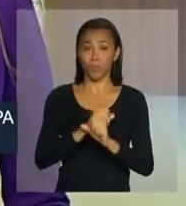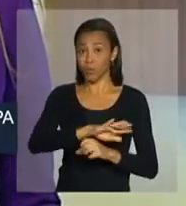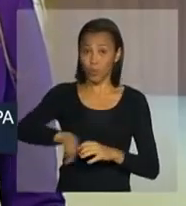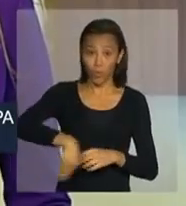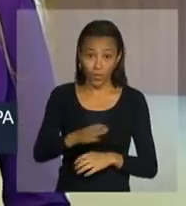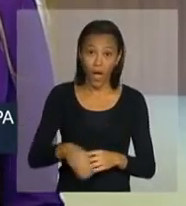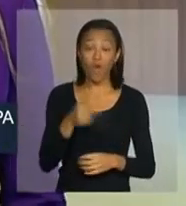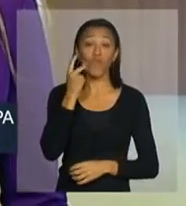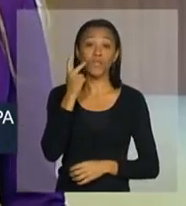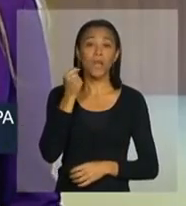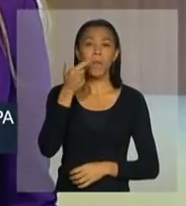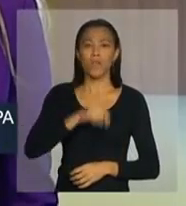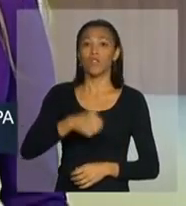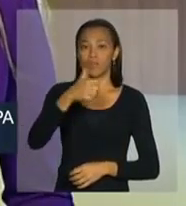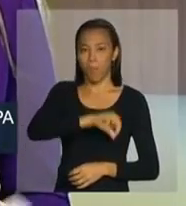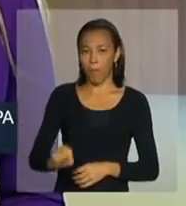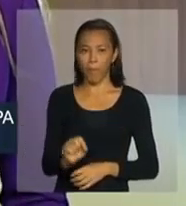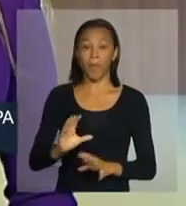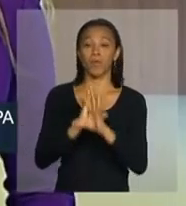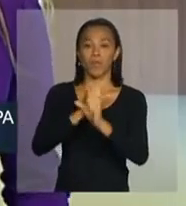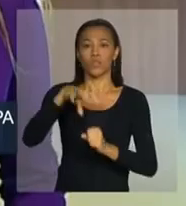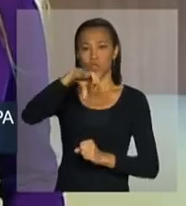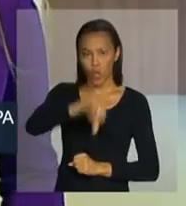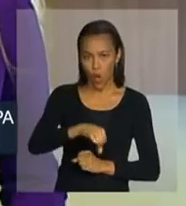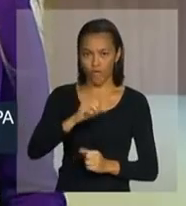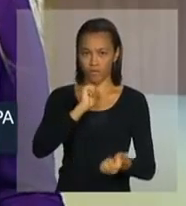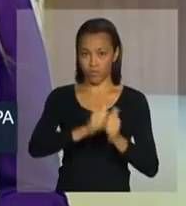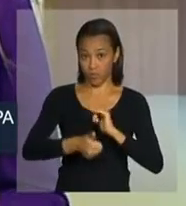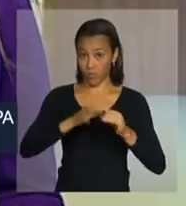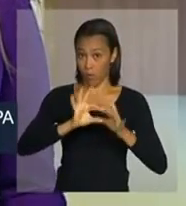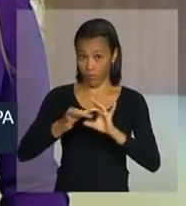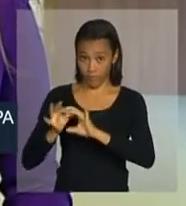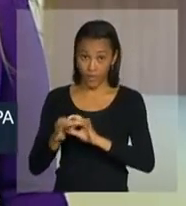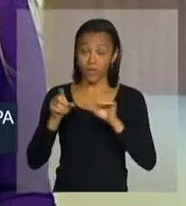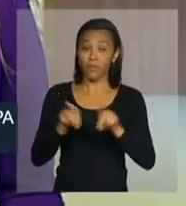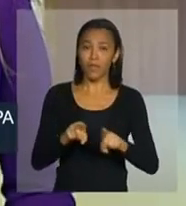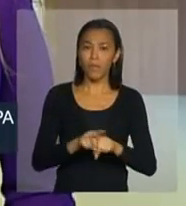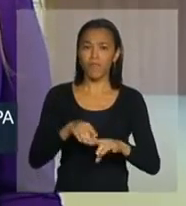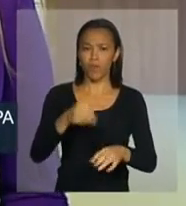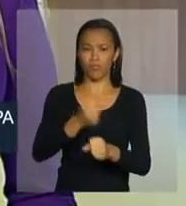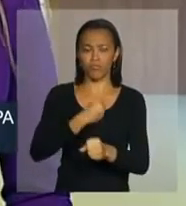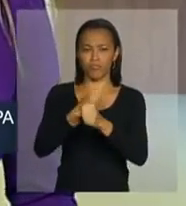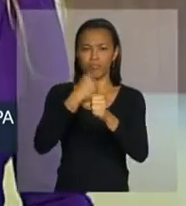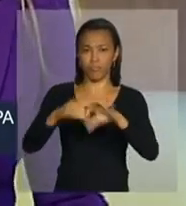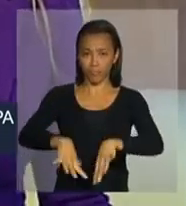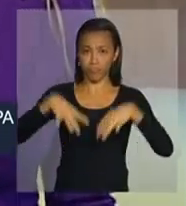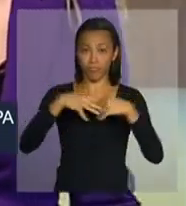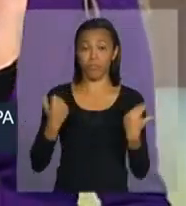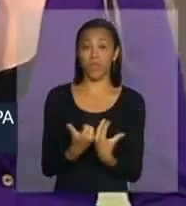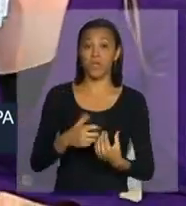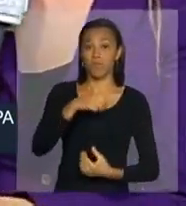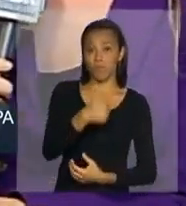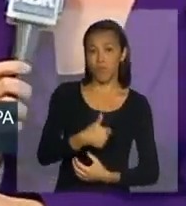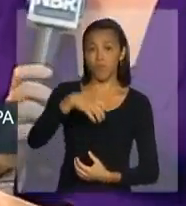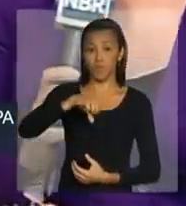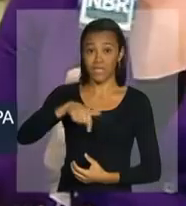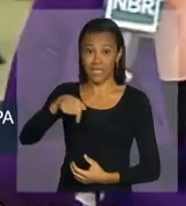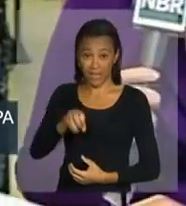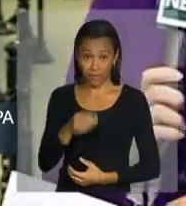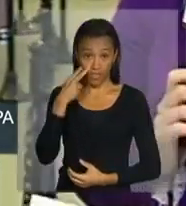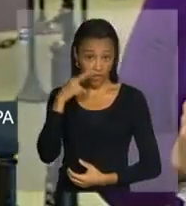Fortaleza vai receber nove jogos das duas competições. O Castelão foi construído na década de 70. Essa